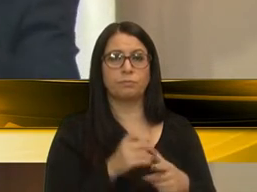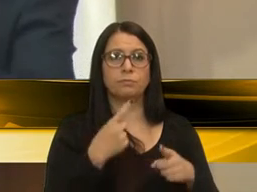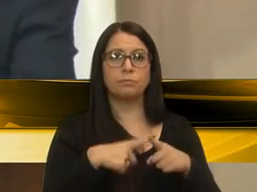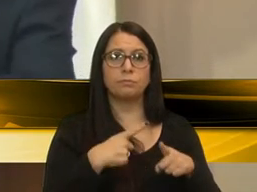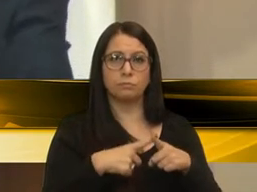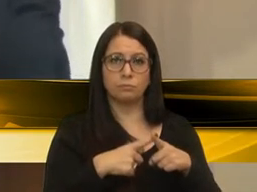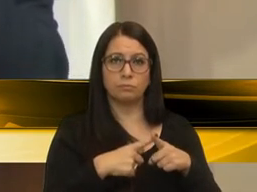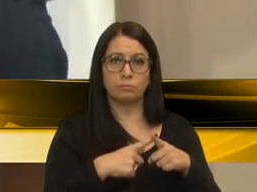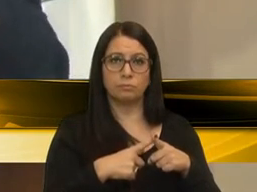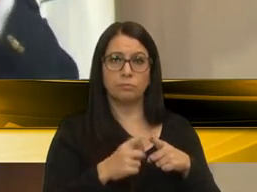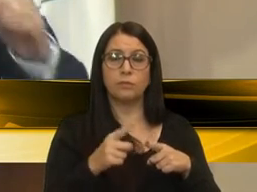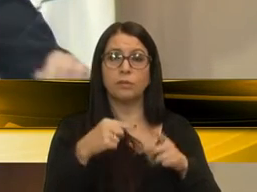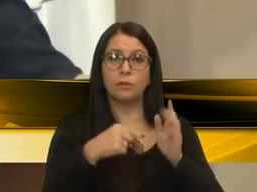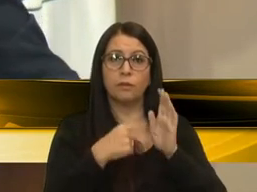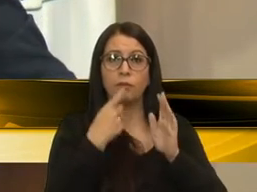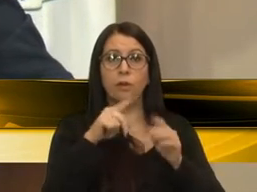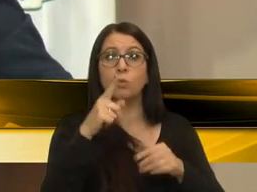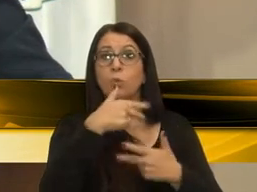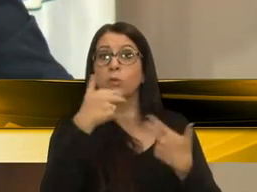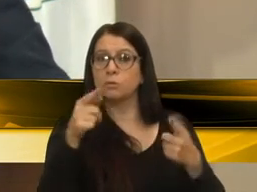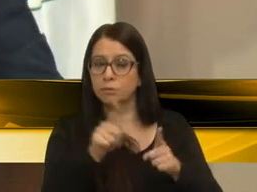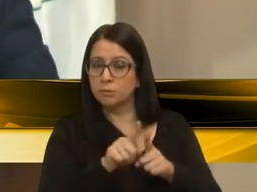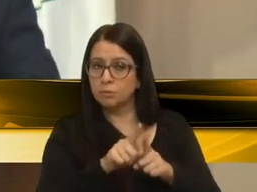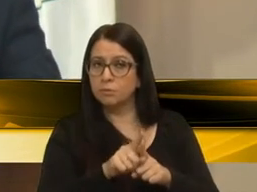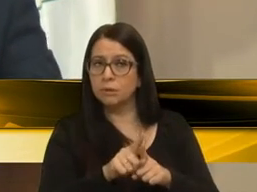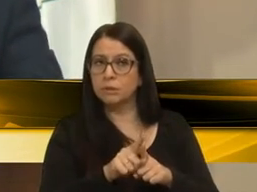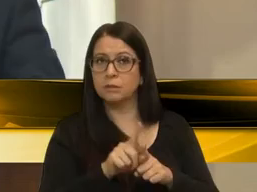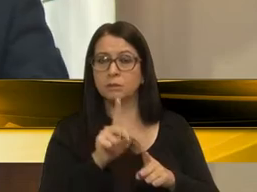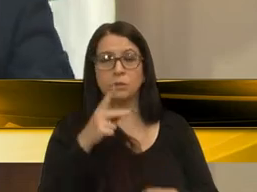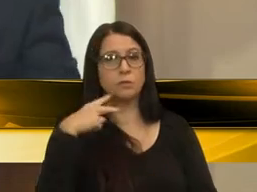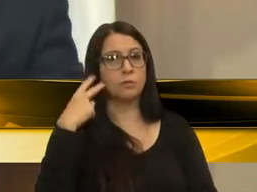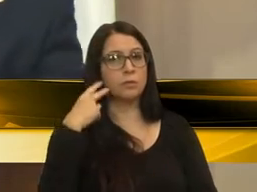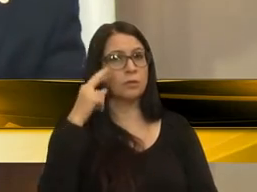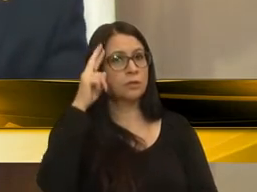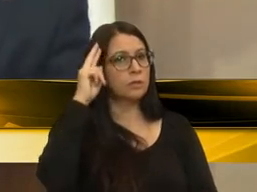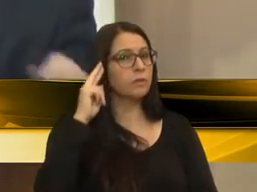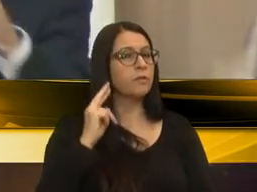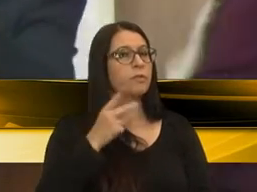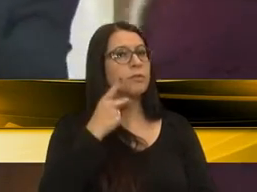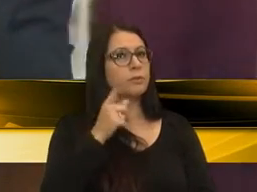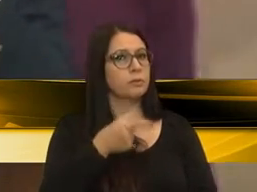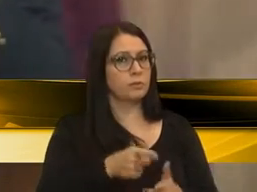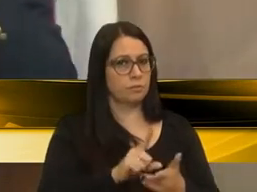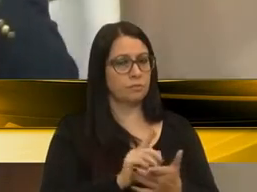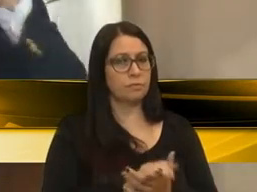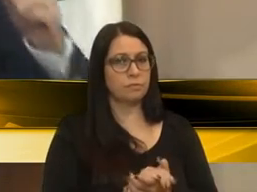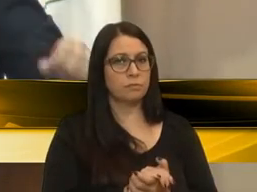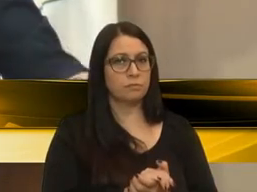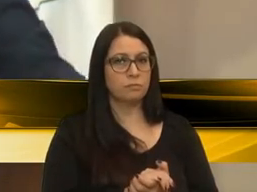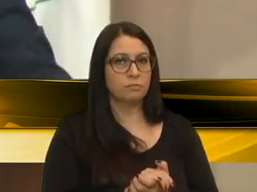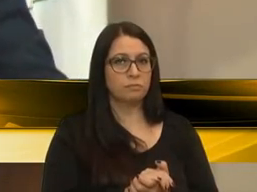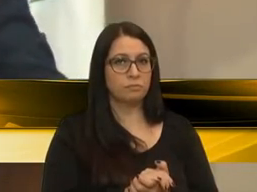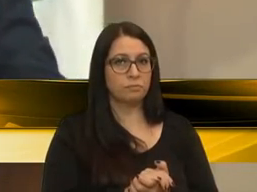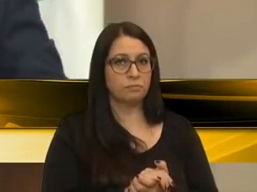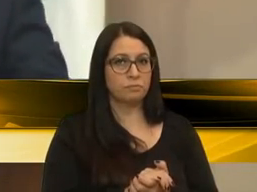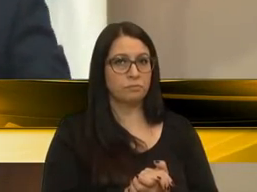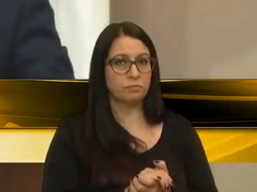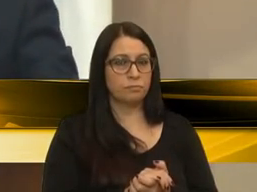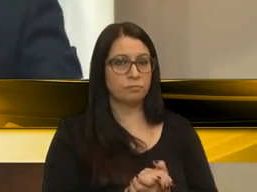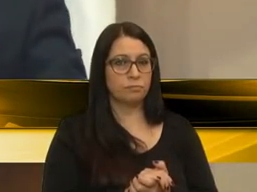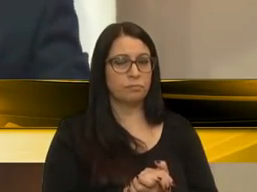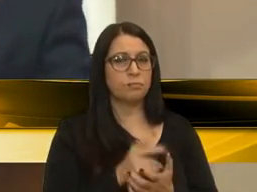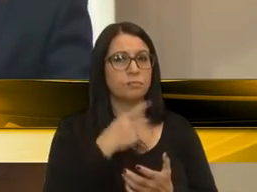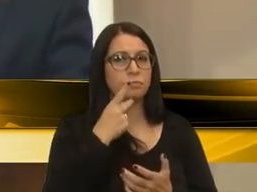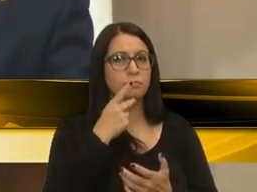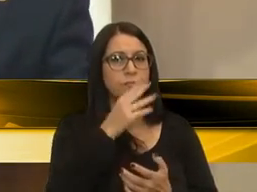E lhes trago outra questão. Aquilo que o vereador Rafael colocou inicialmente na declaração da